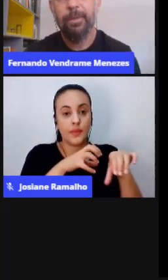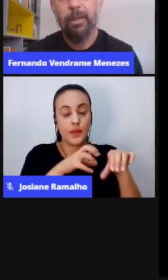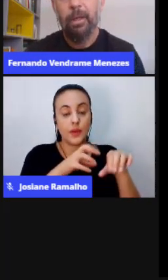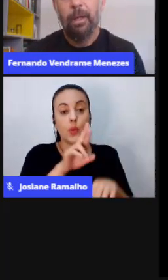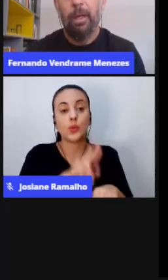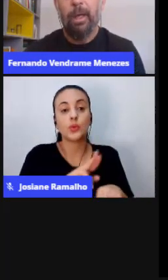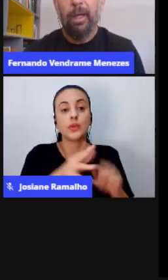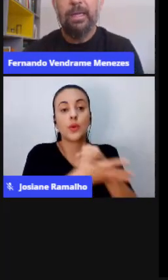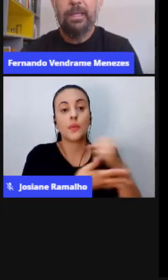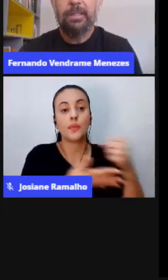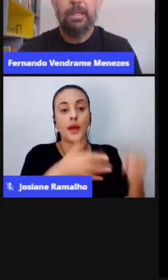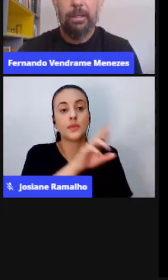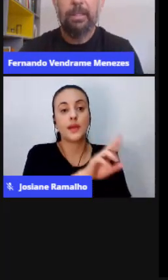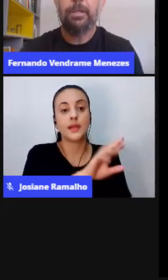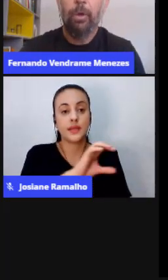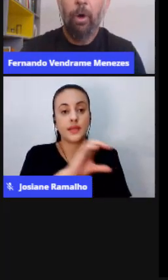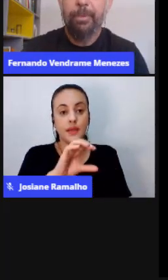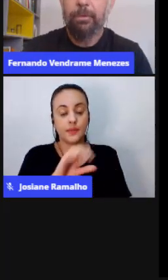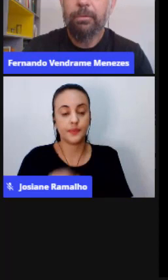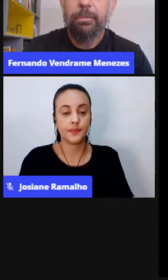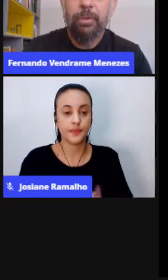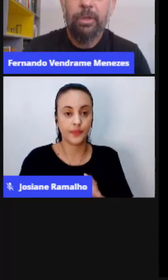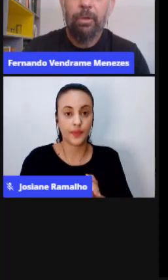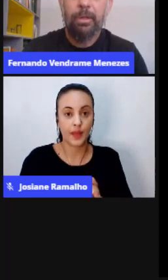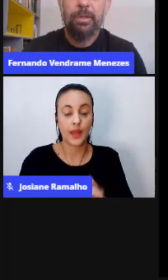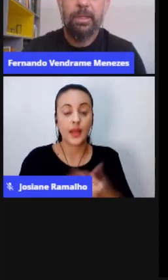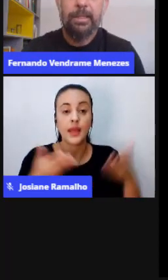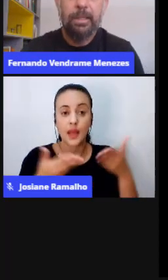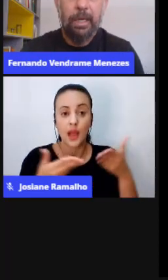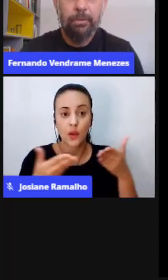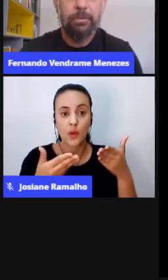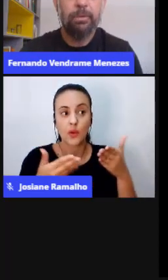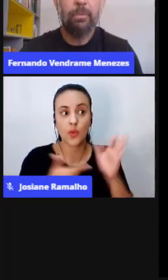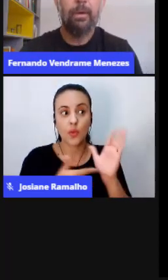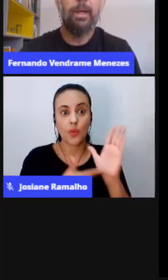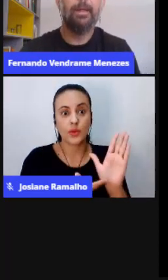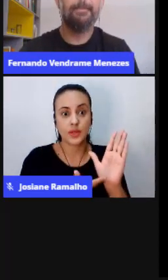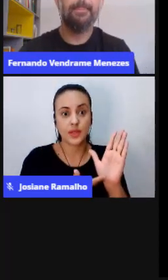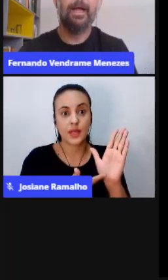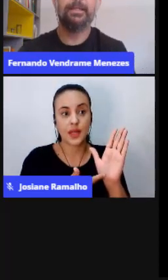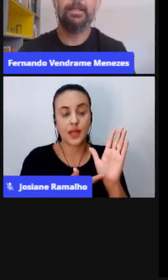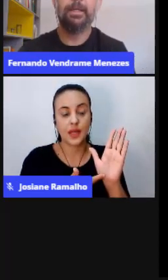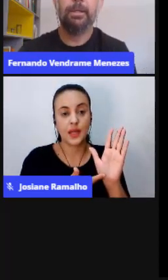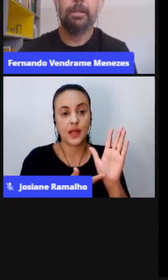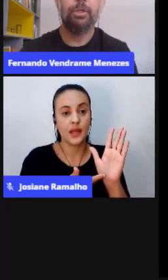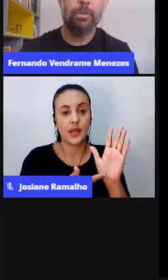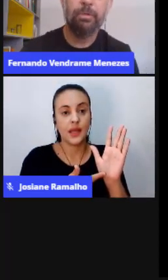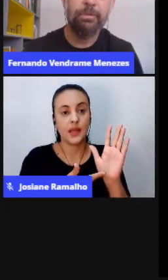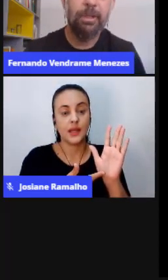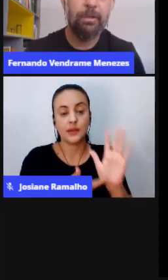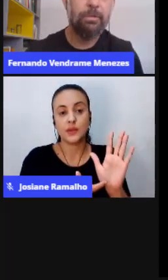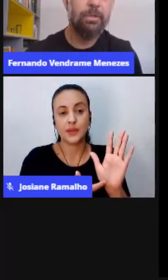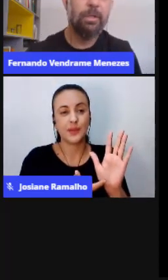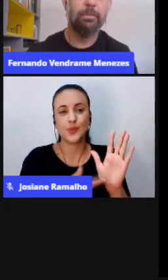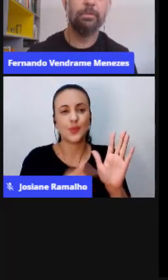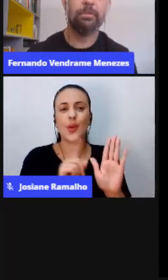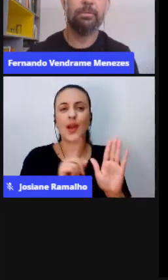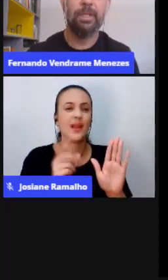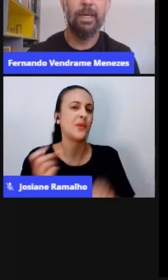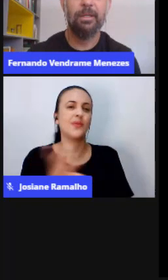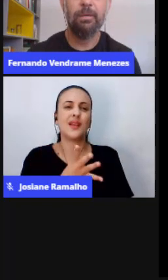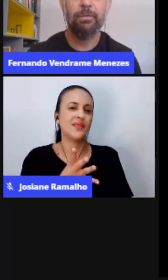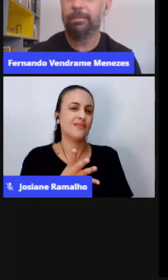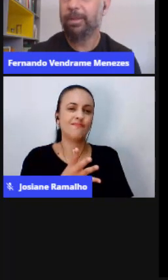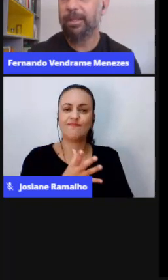circunstancial. E nesse tópico, o que nós trazemos não é nada de novo, né? Nós não